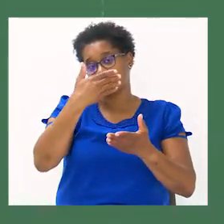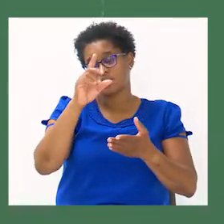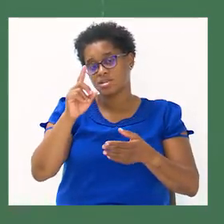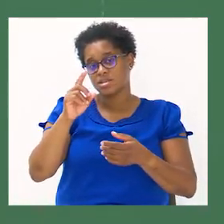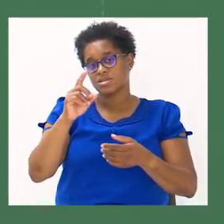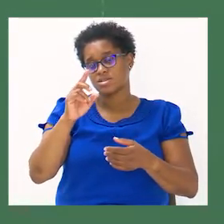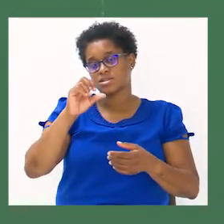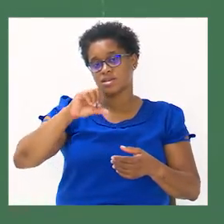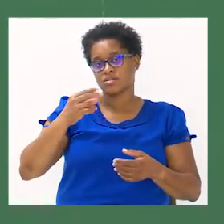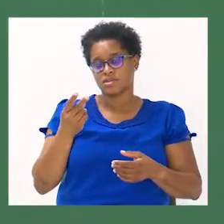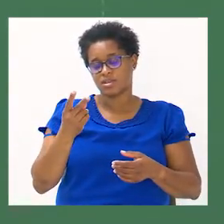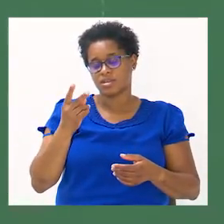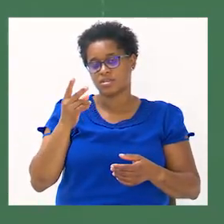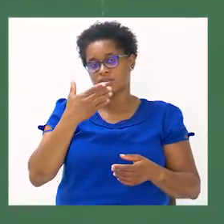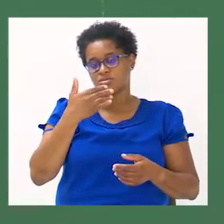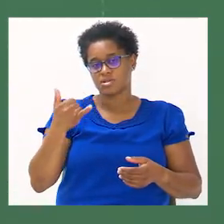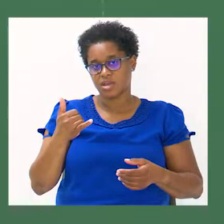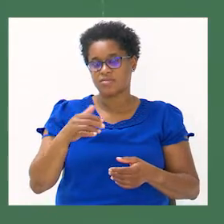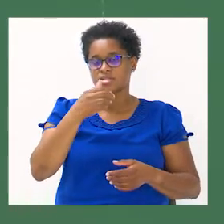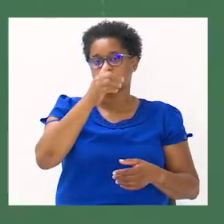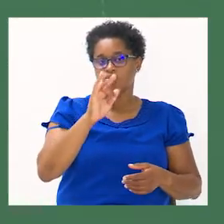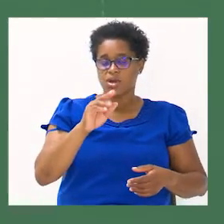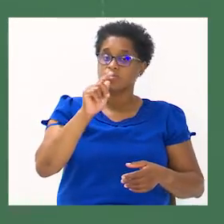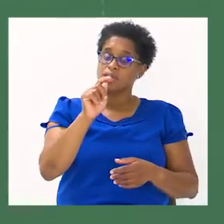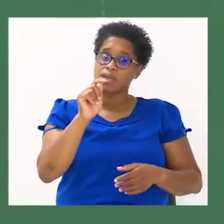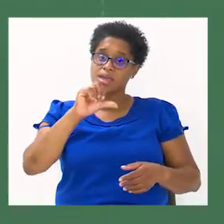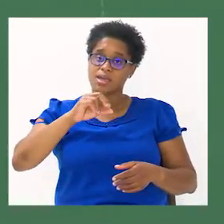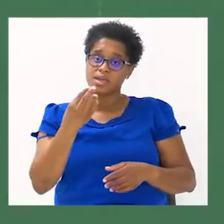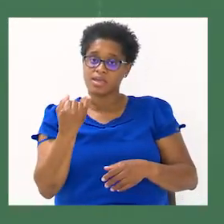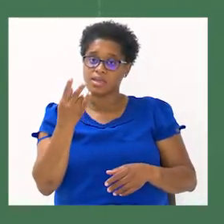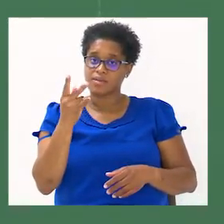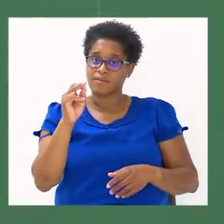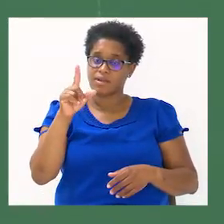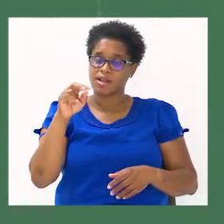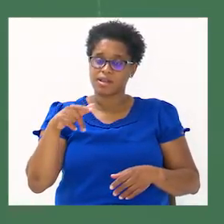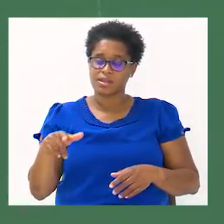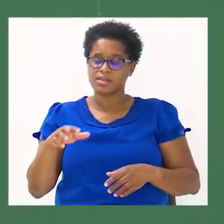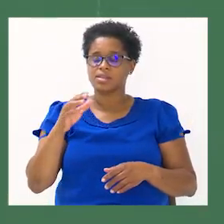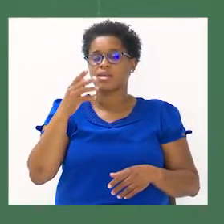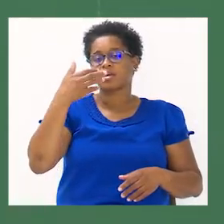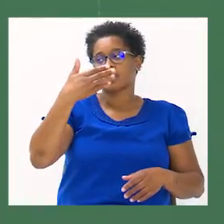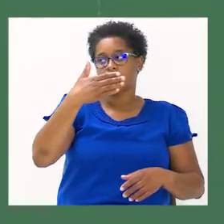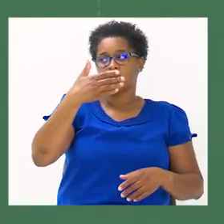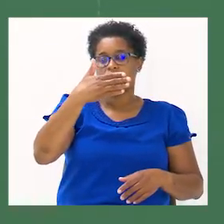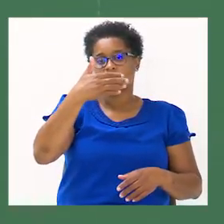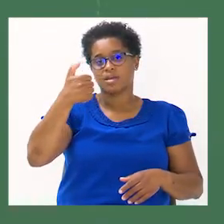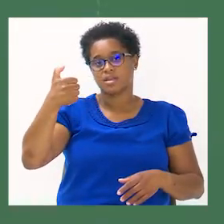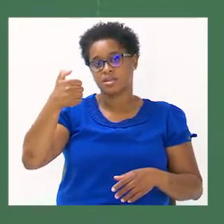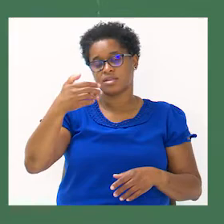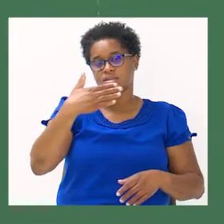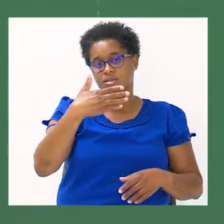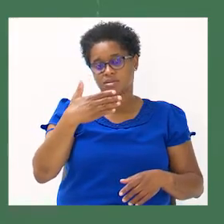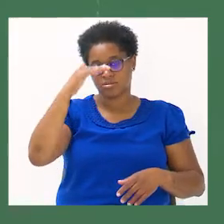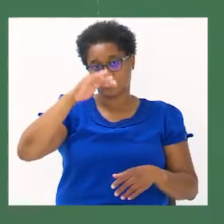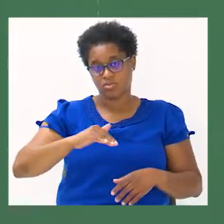dozeavos. 5 quartos é equivalente à fração 15 sobre 12 ou 15 dozeavos, ok? Então,